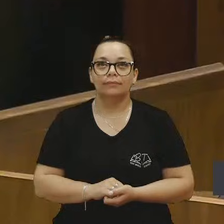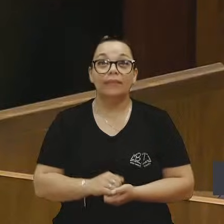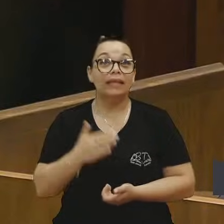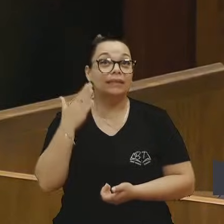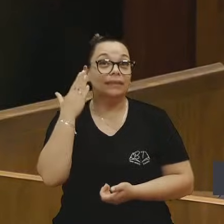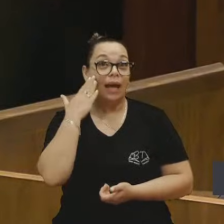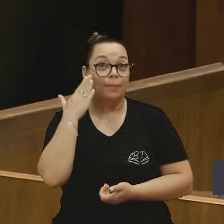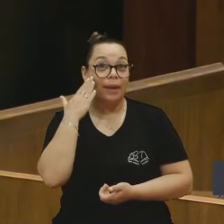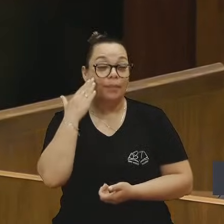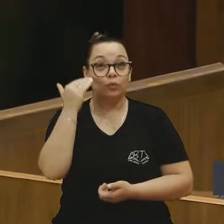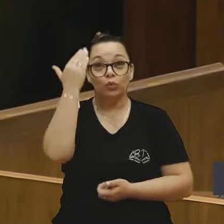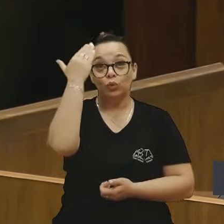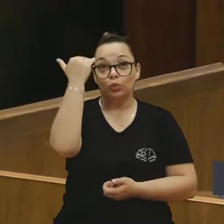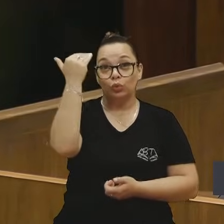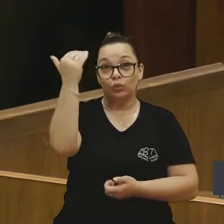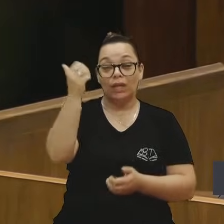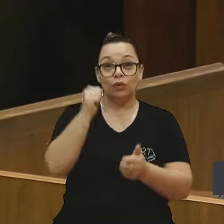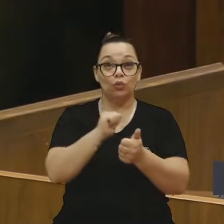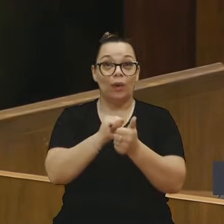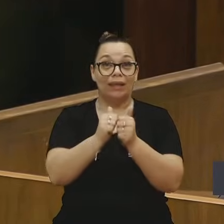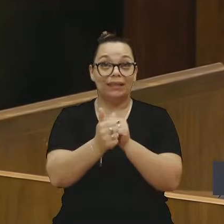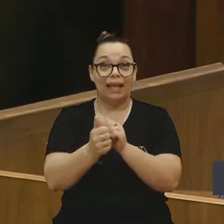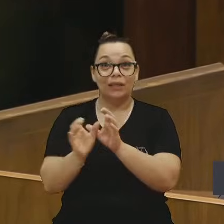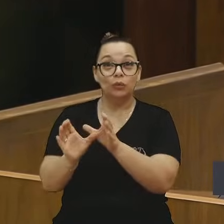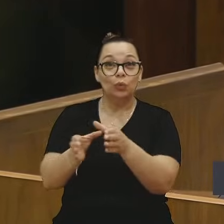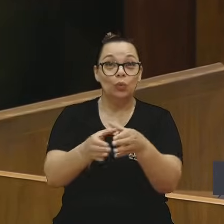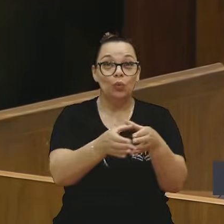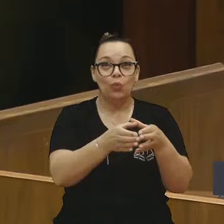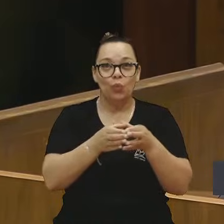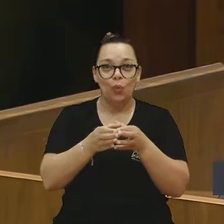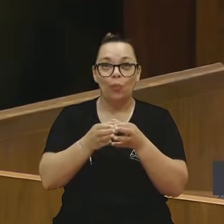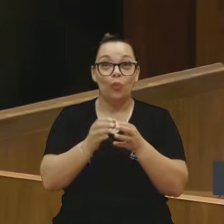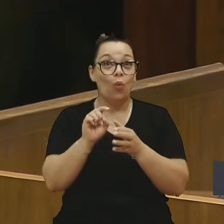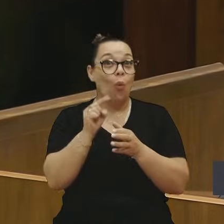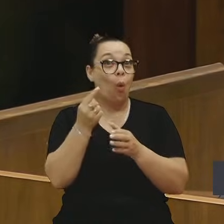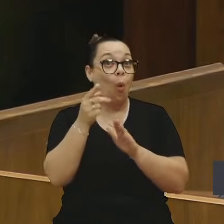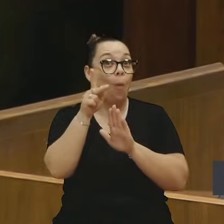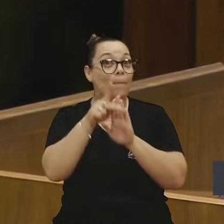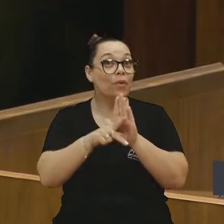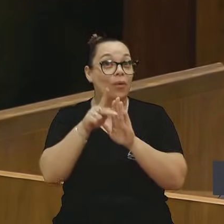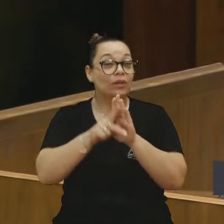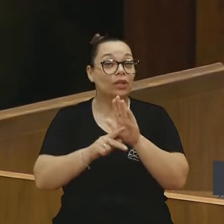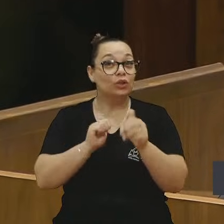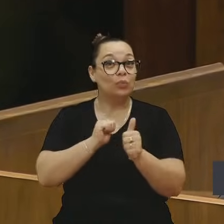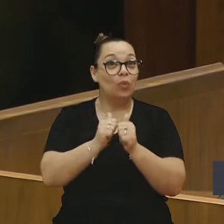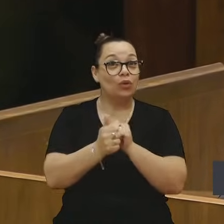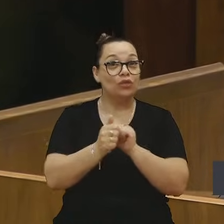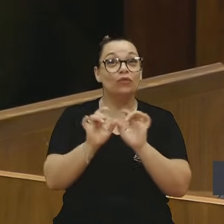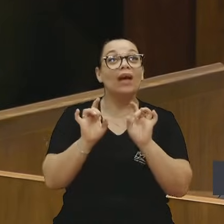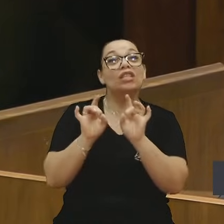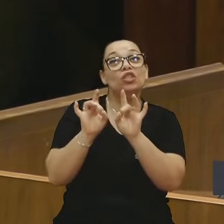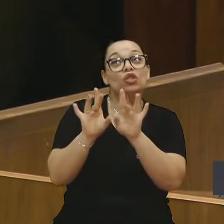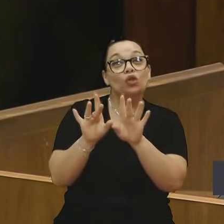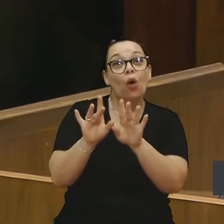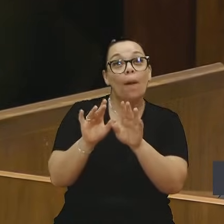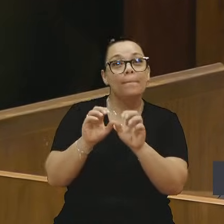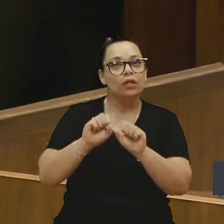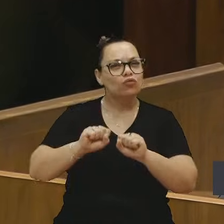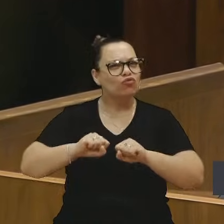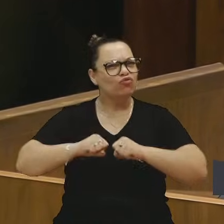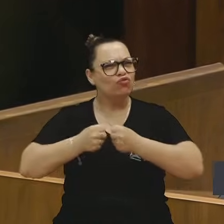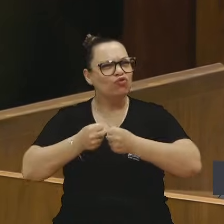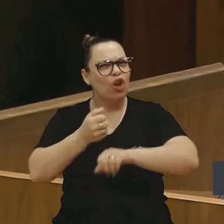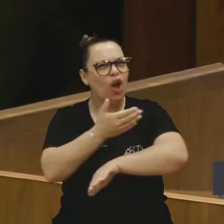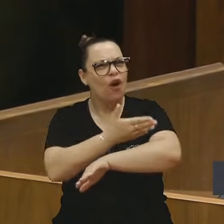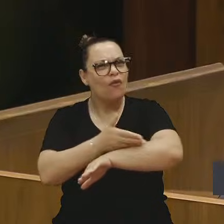Sabemos que o sucesso de um atleta, de uma equipe ou de um projeto esportivo não se dá apenas pelo esforço de quem